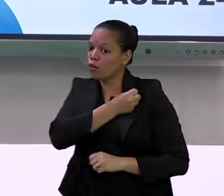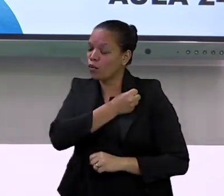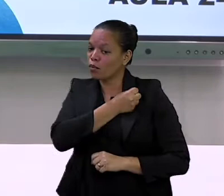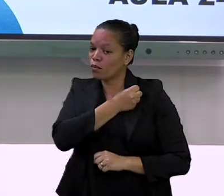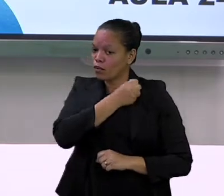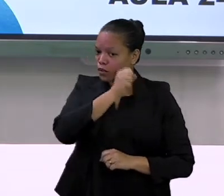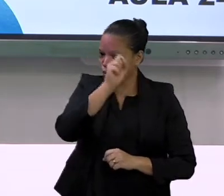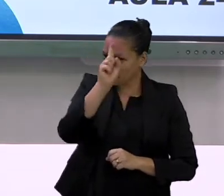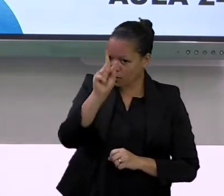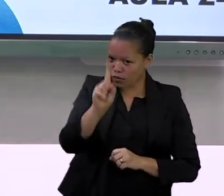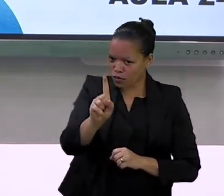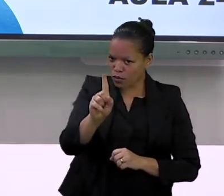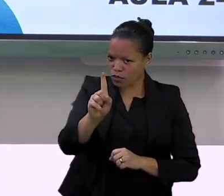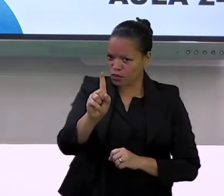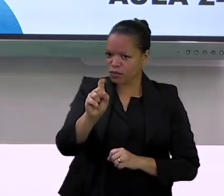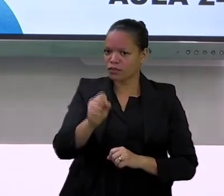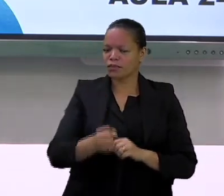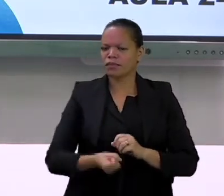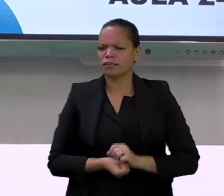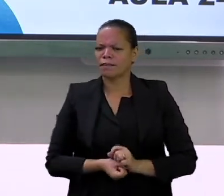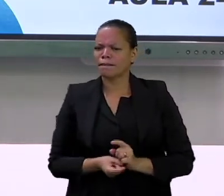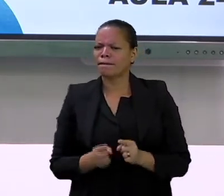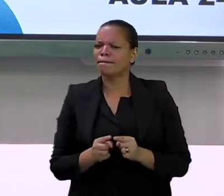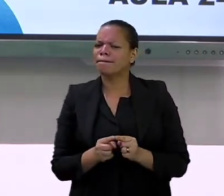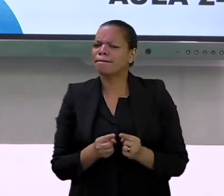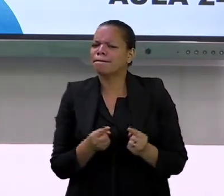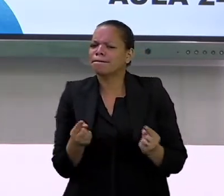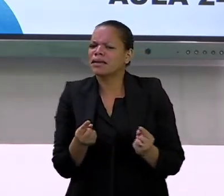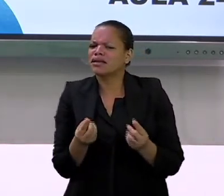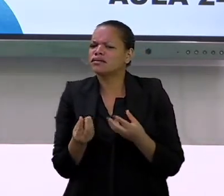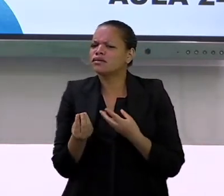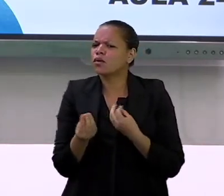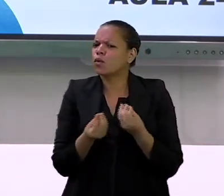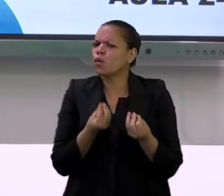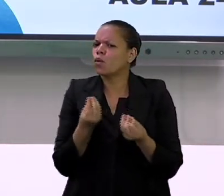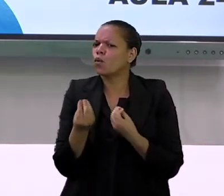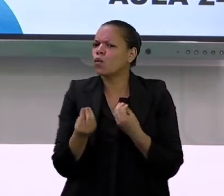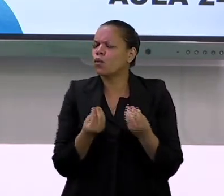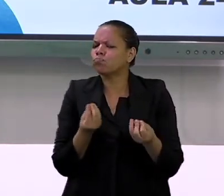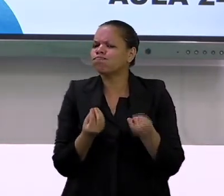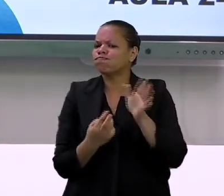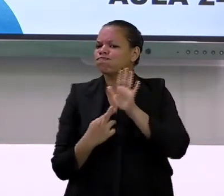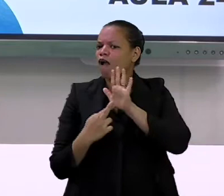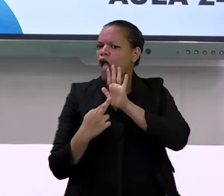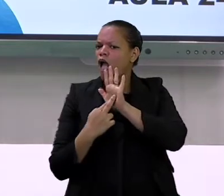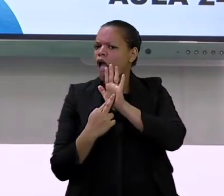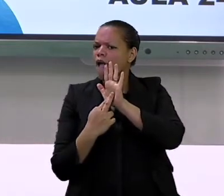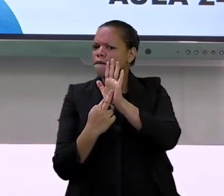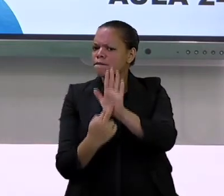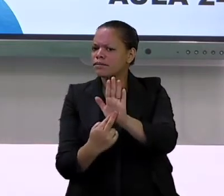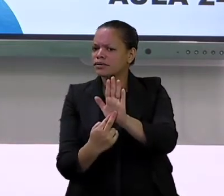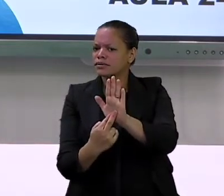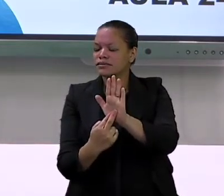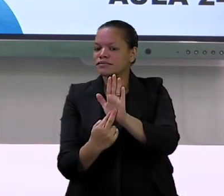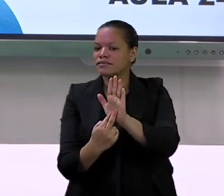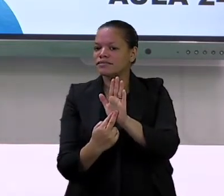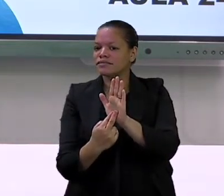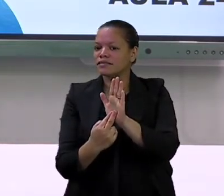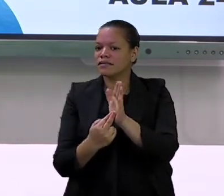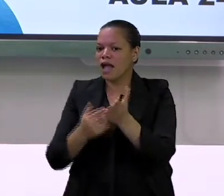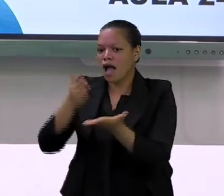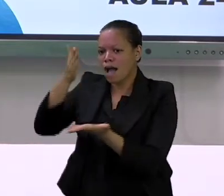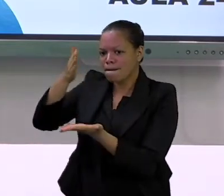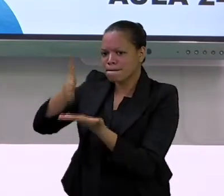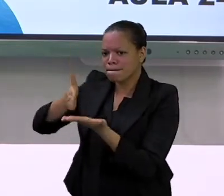formatinho do algarismo 1. Mas e para eu representar aqui, agora eu tenho uma maçã e representar as partes